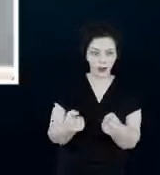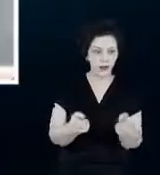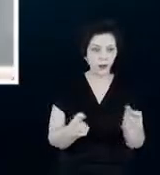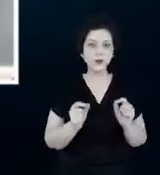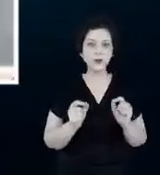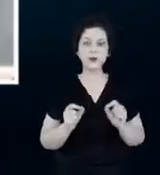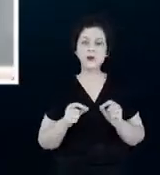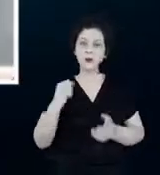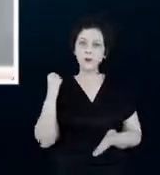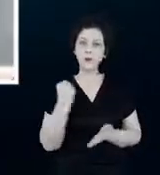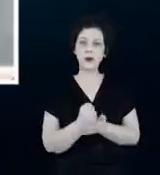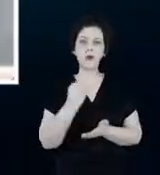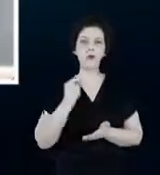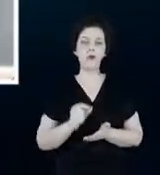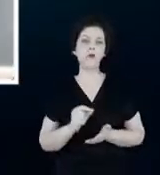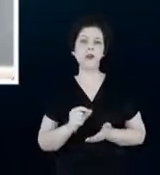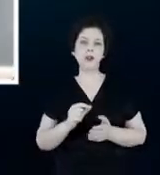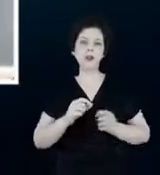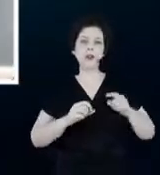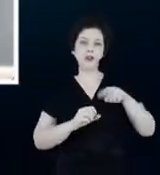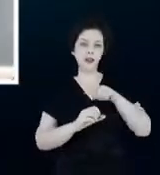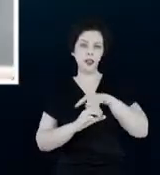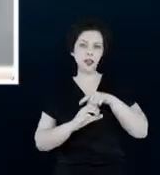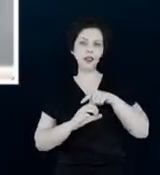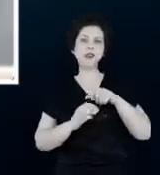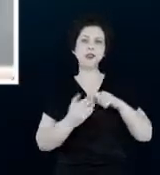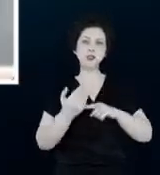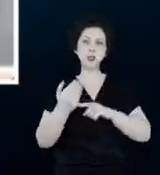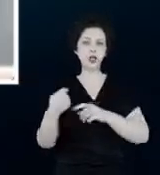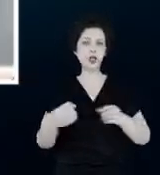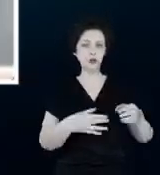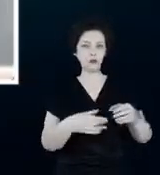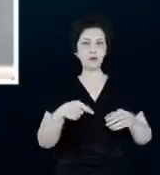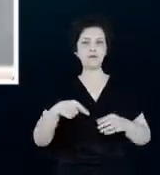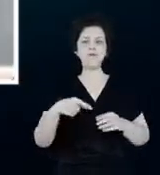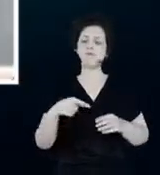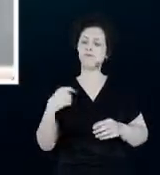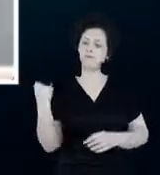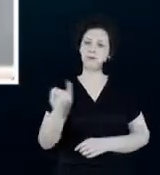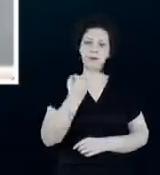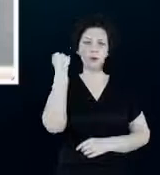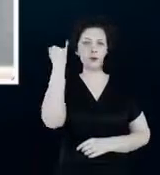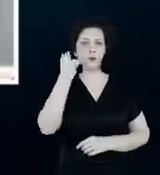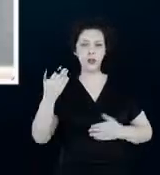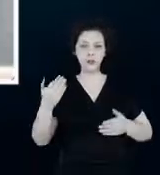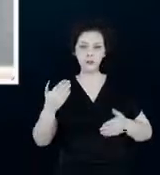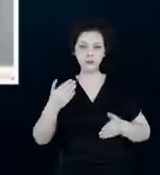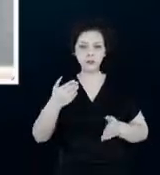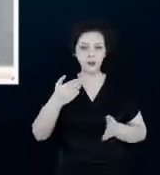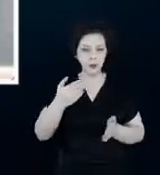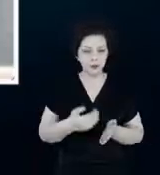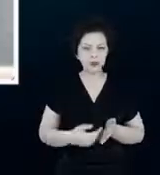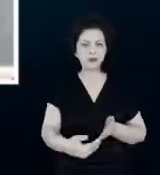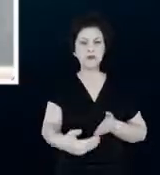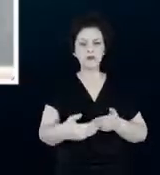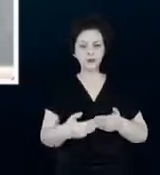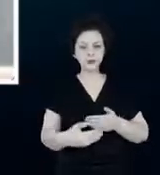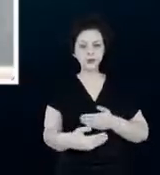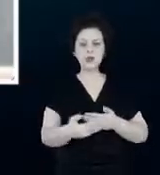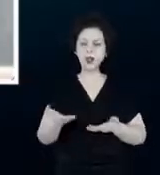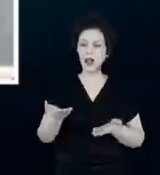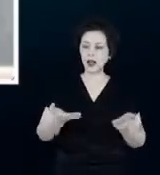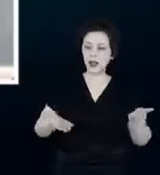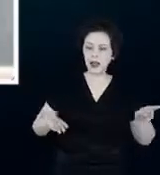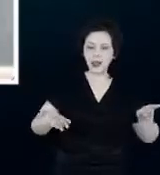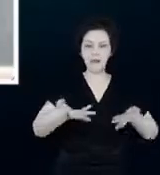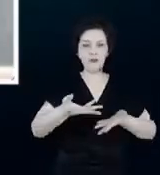marco regulatório de ciência, tecnologia e inovação, porque essa harmonia dos termos, né, essa harmonia